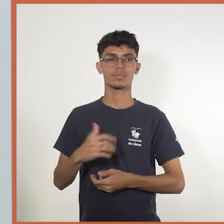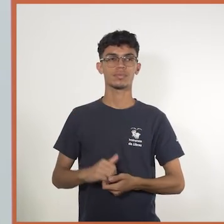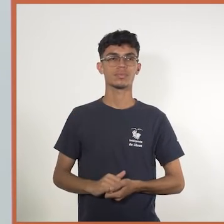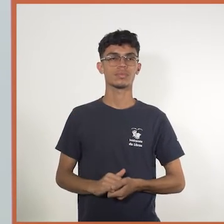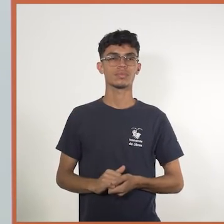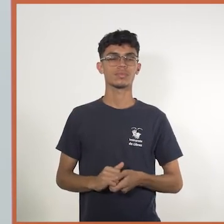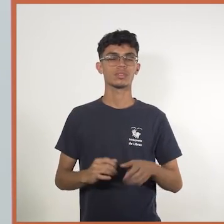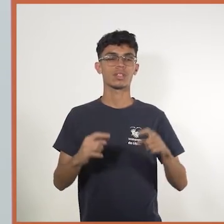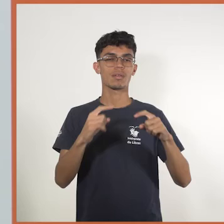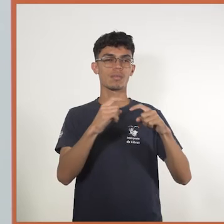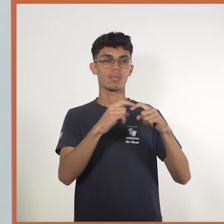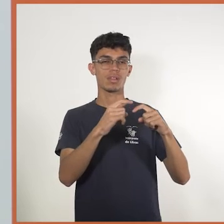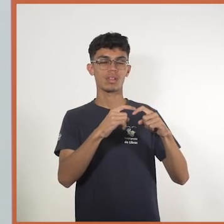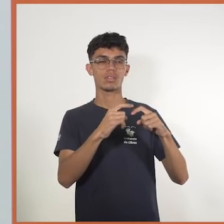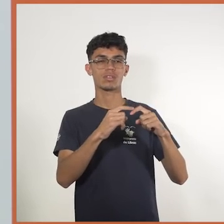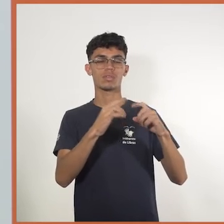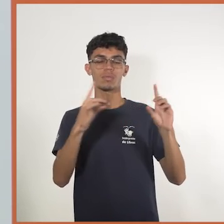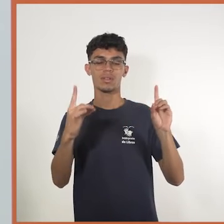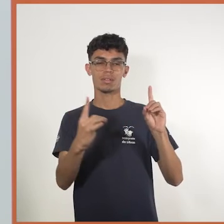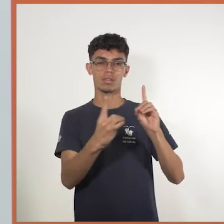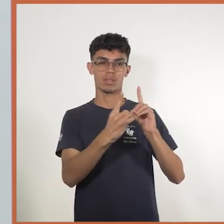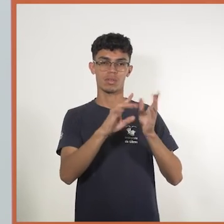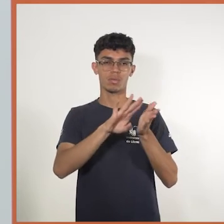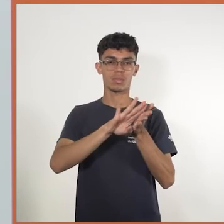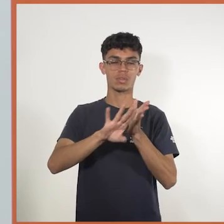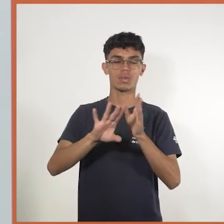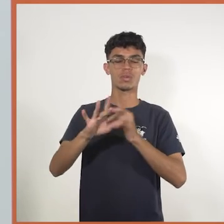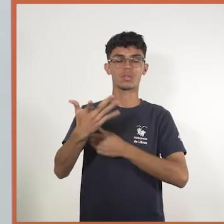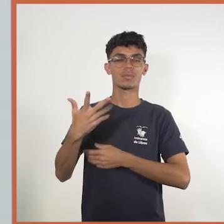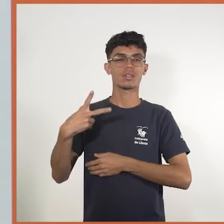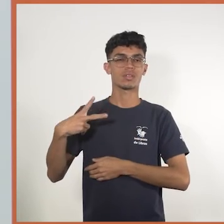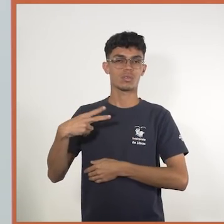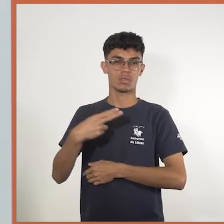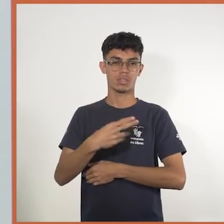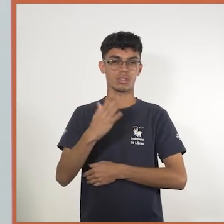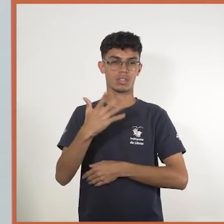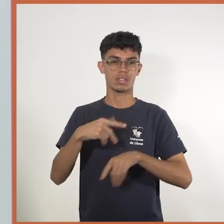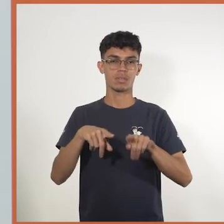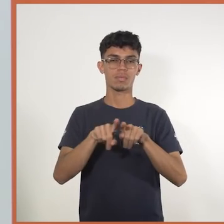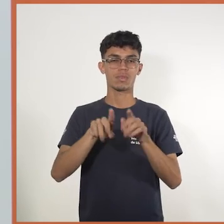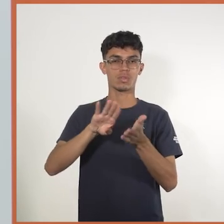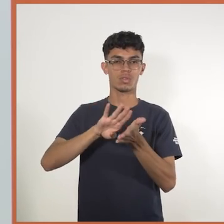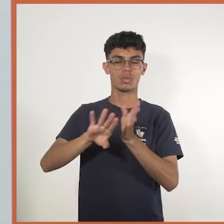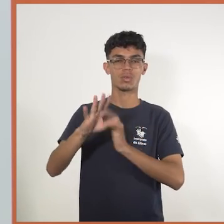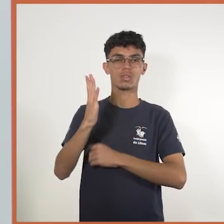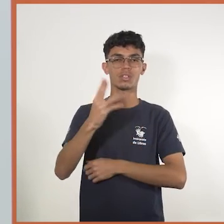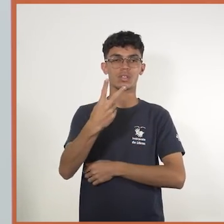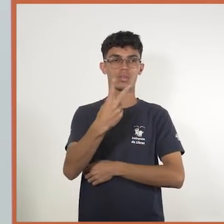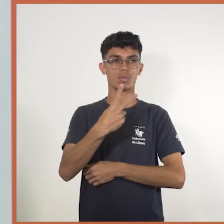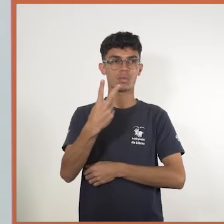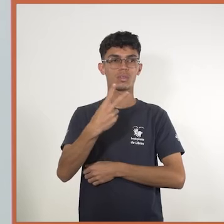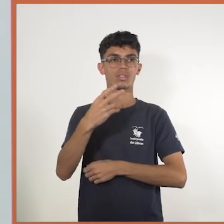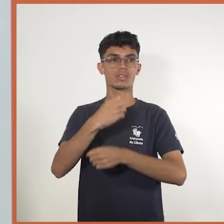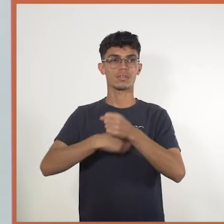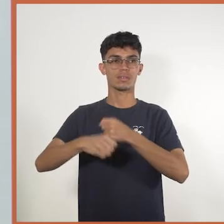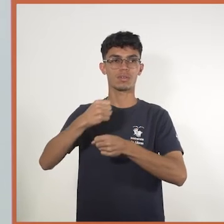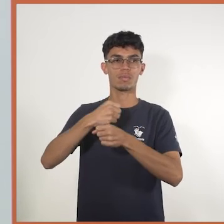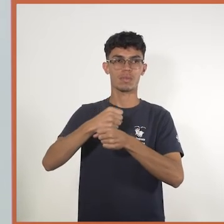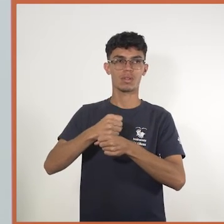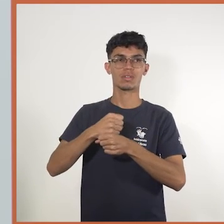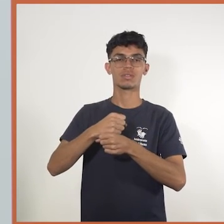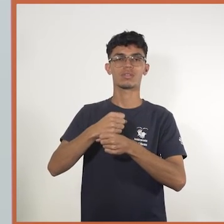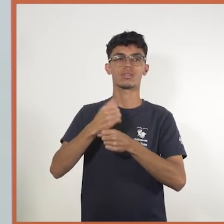consultas, cirurgias, enfim. Então, o documento pode ter até 2 anos, ter sido feito até 2 anos atrás. Um desses